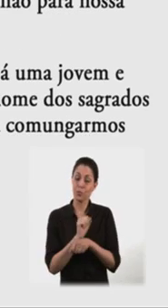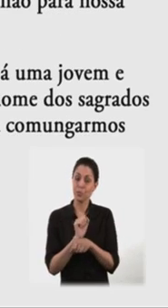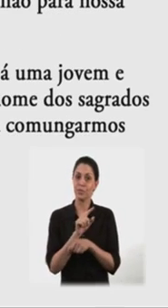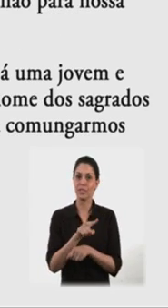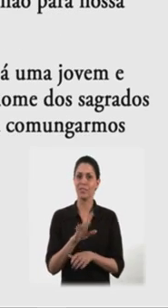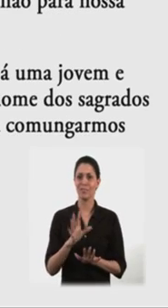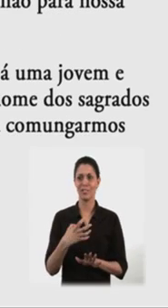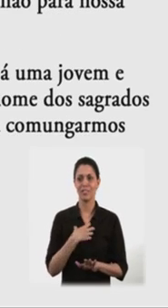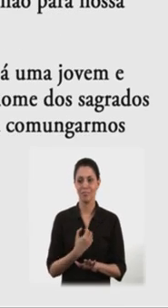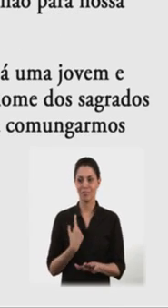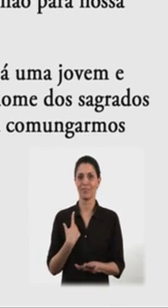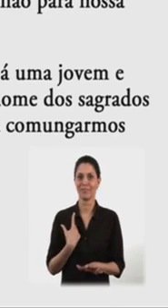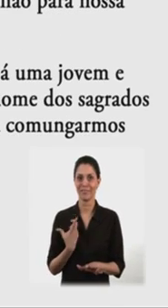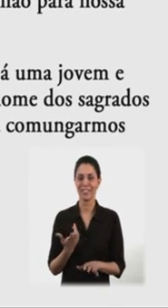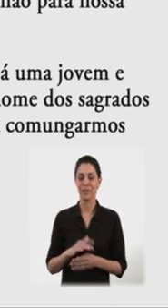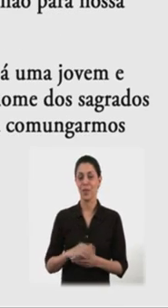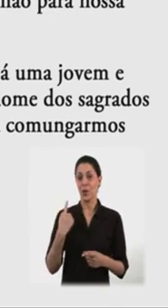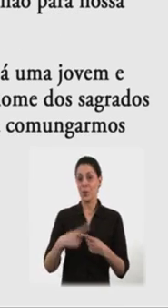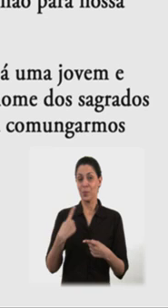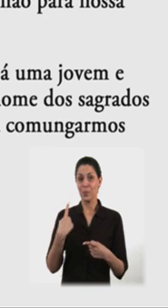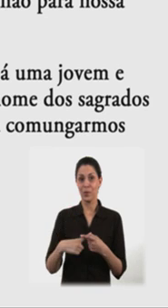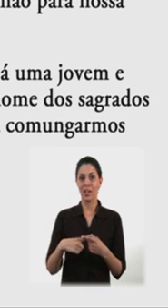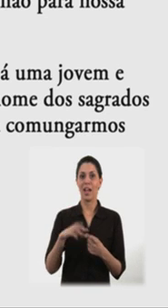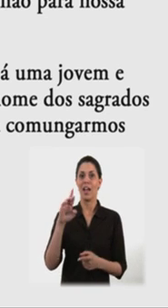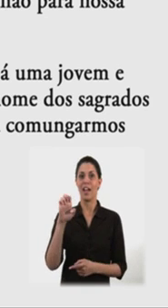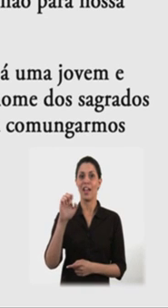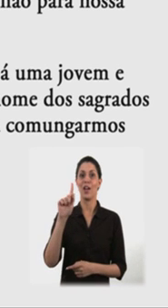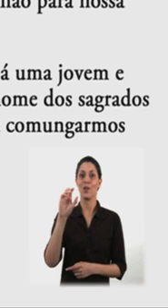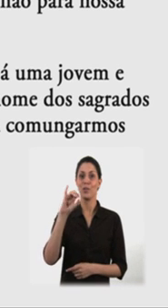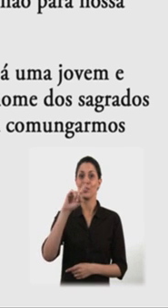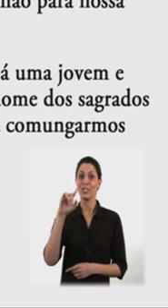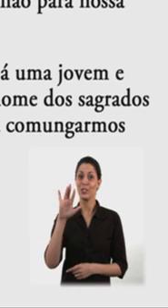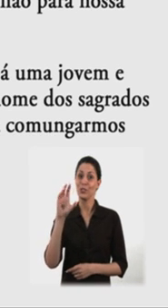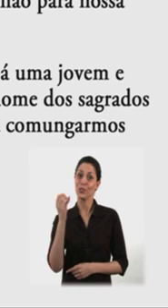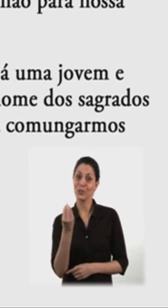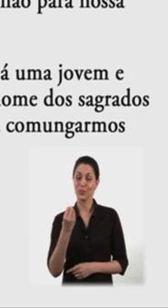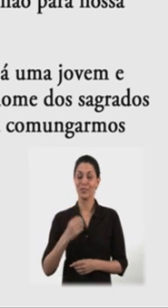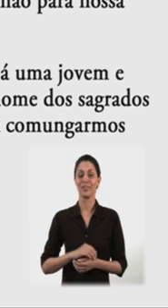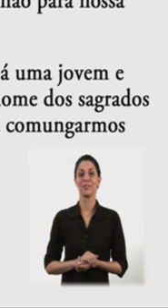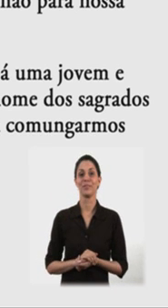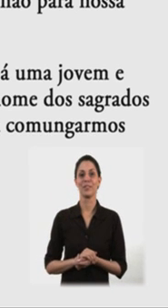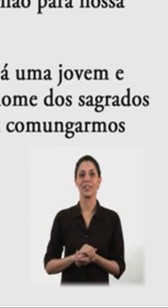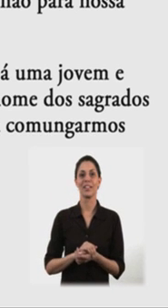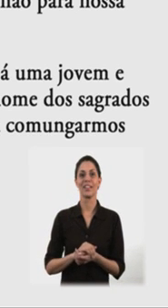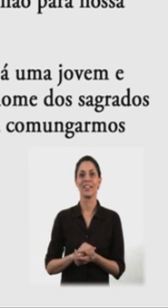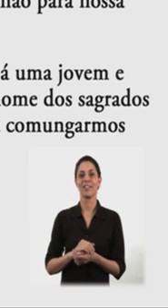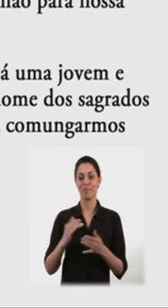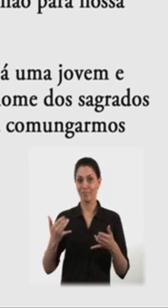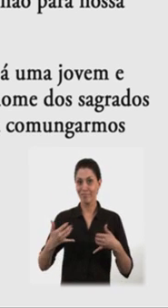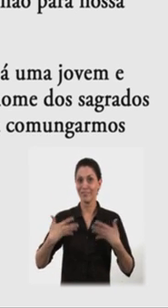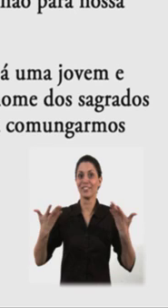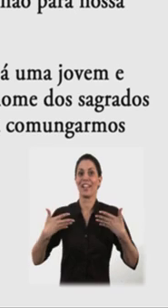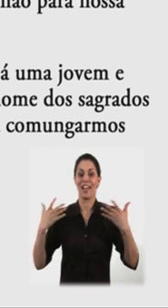de regozijo. É um momento de regozijo. E comunhão para nossa amada família.